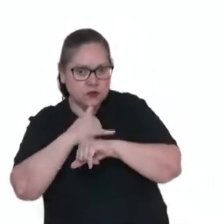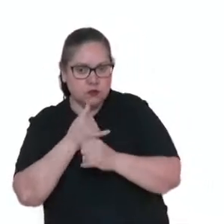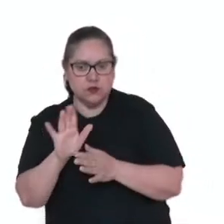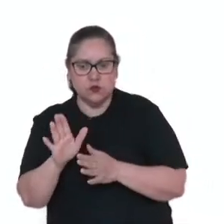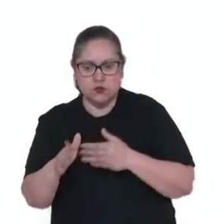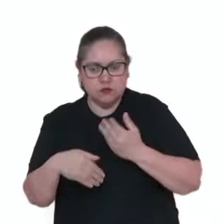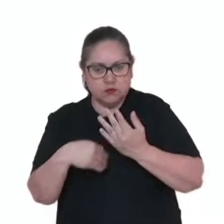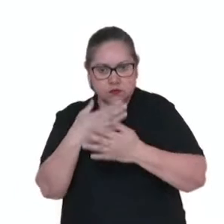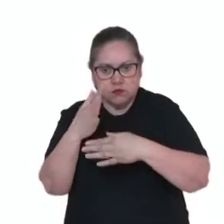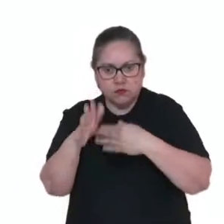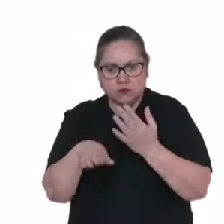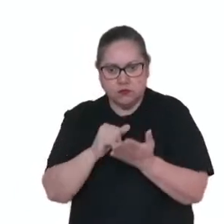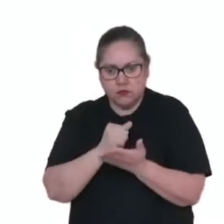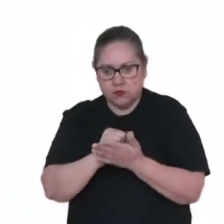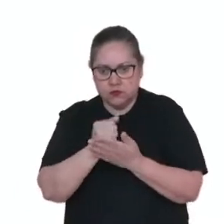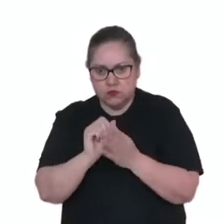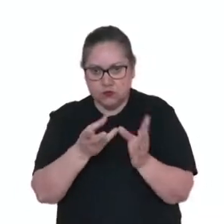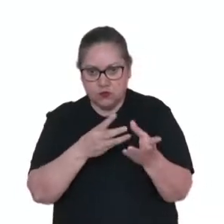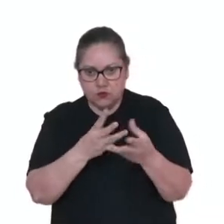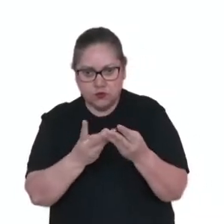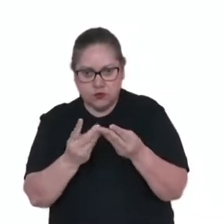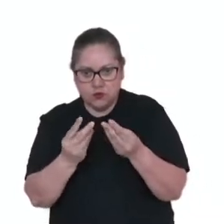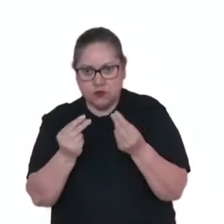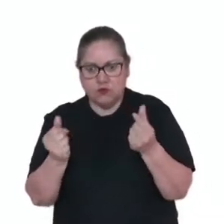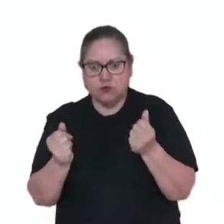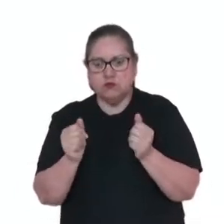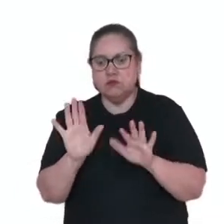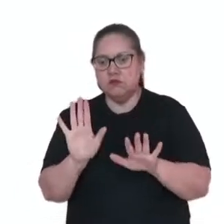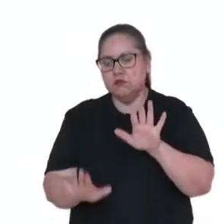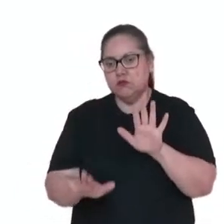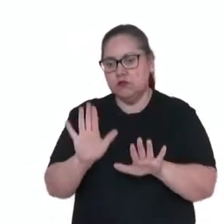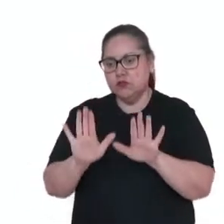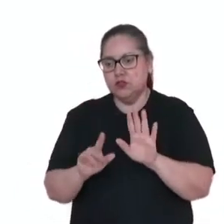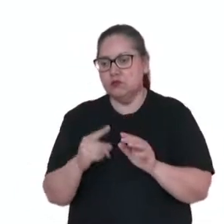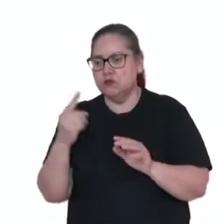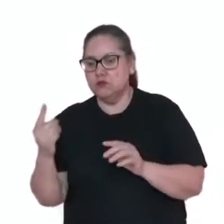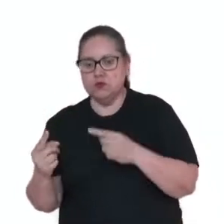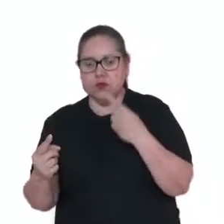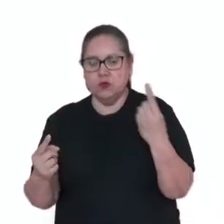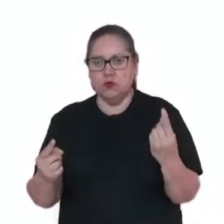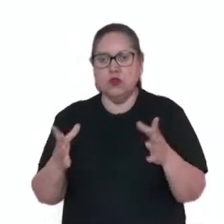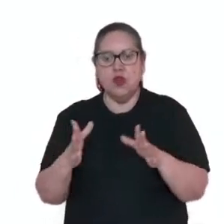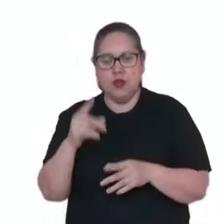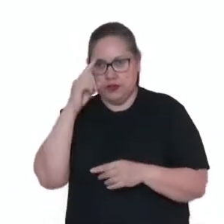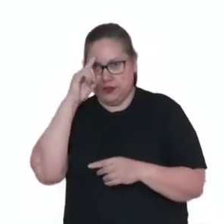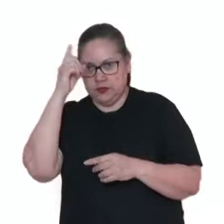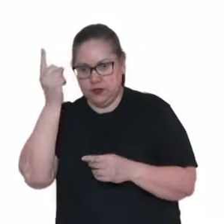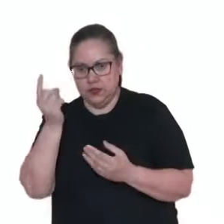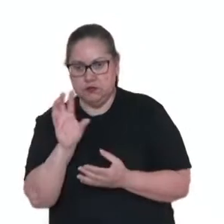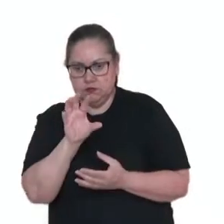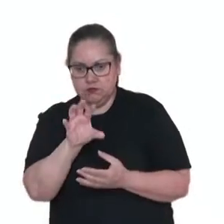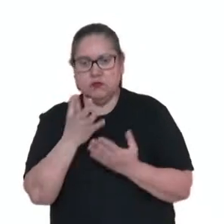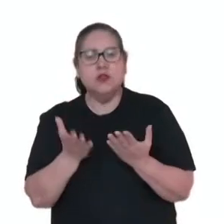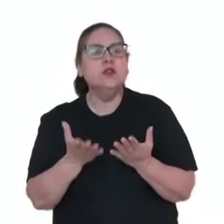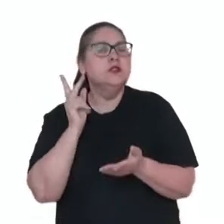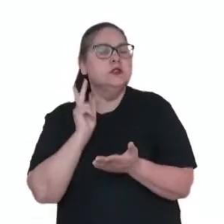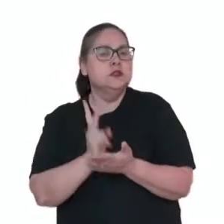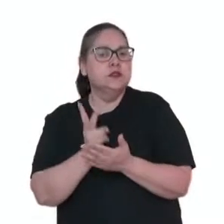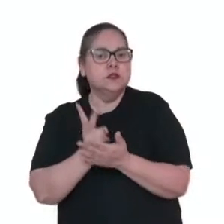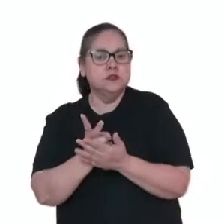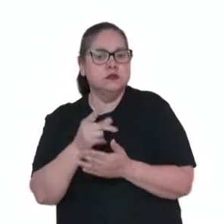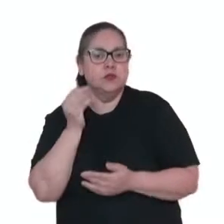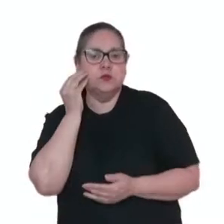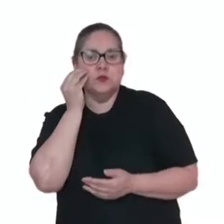os processos do controle de qualidade variam de um negócio para o outro. A ideia central é sempre a